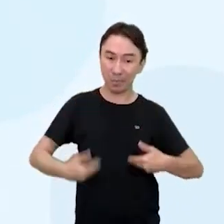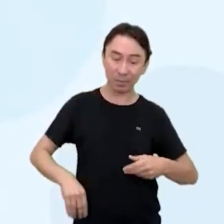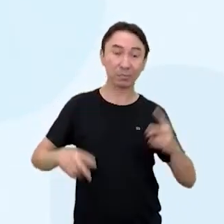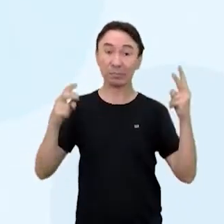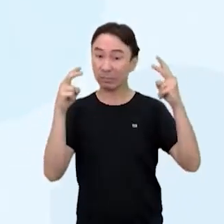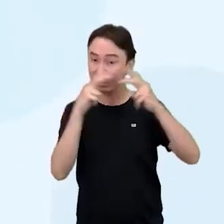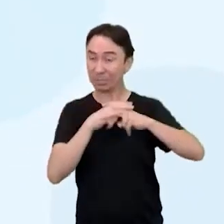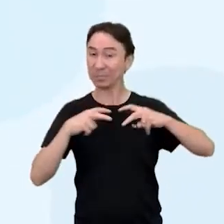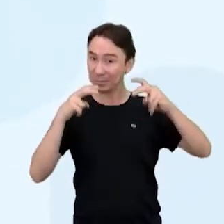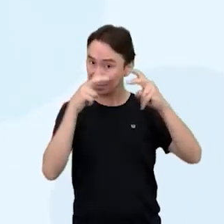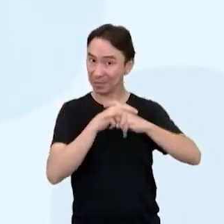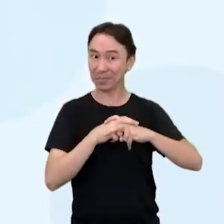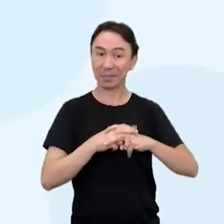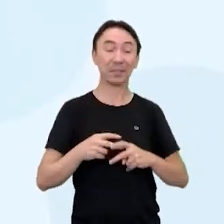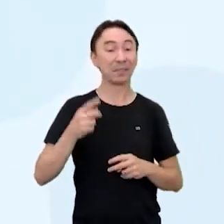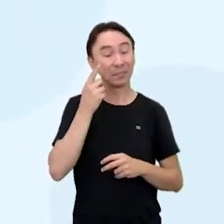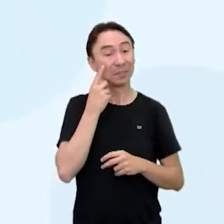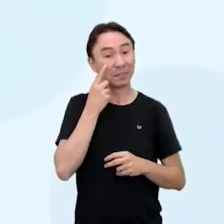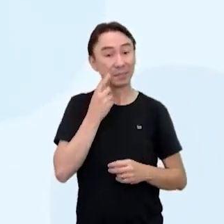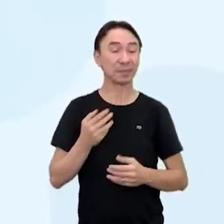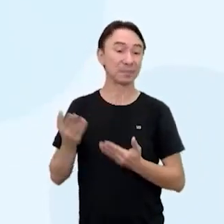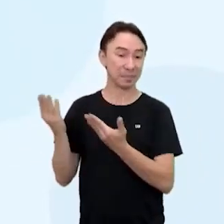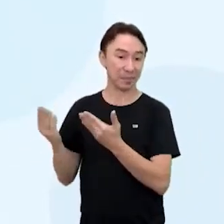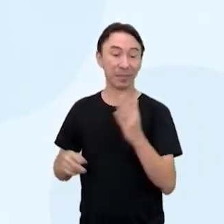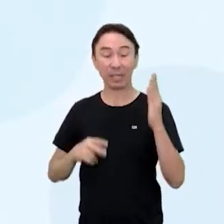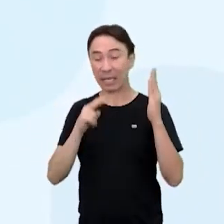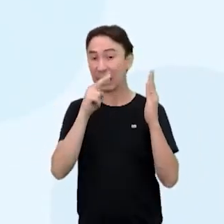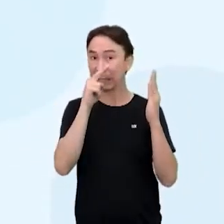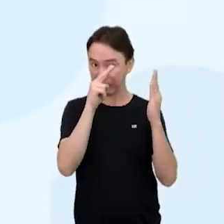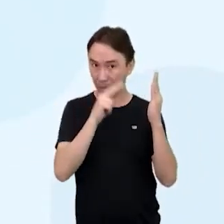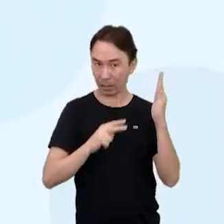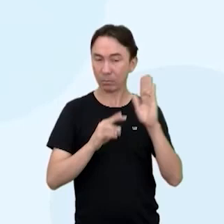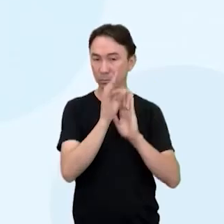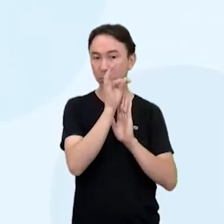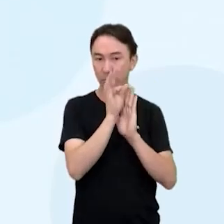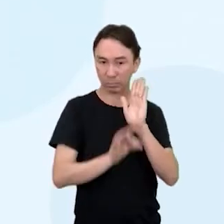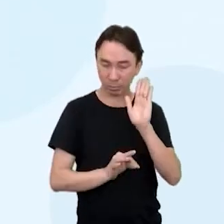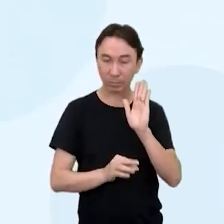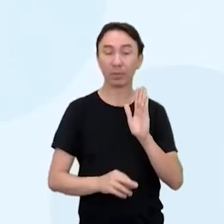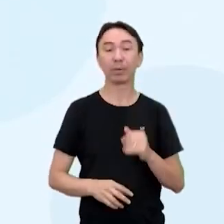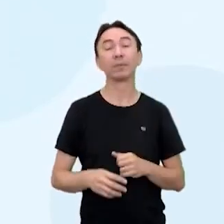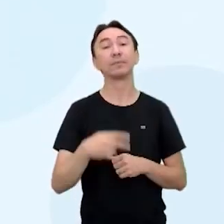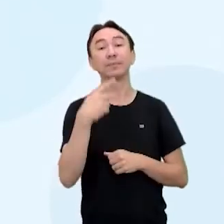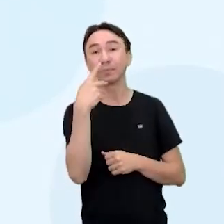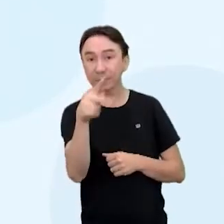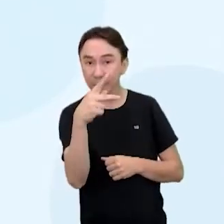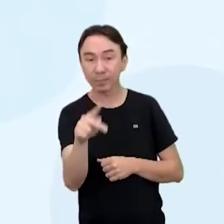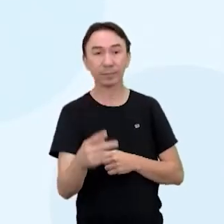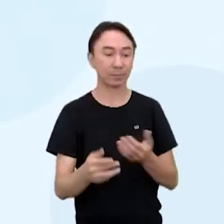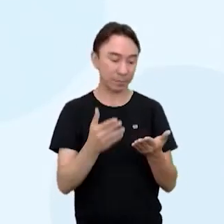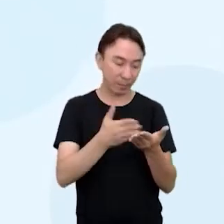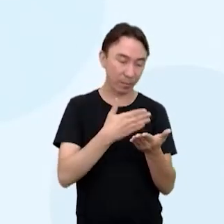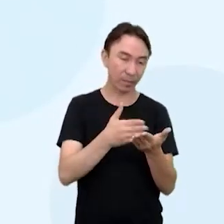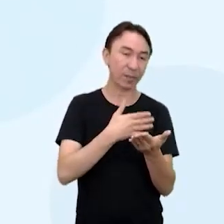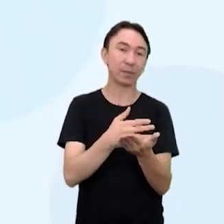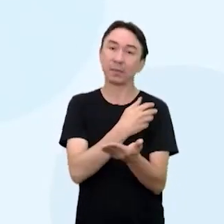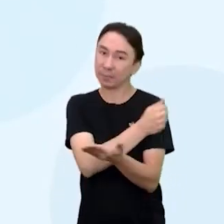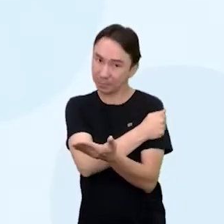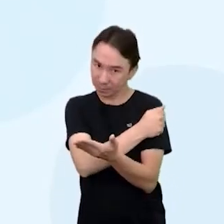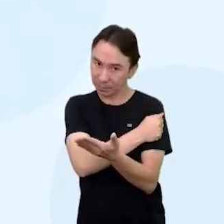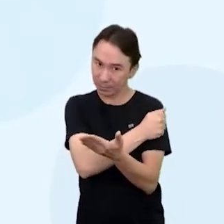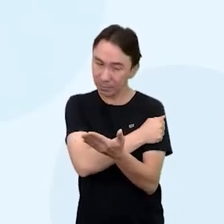uma lidinha no texto que o caderno, que o material do aluno e do professor